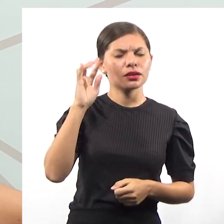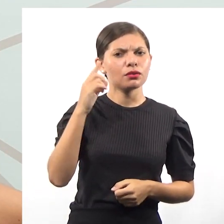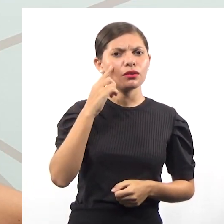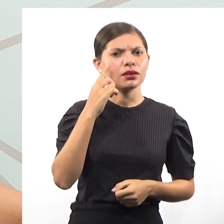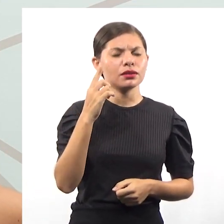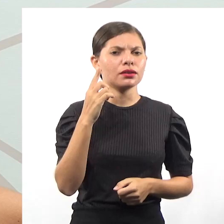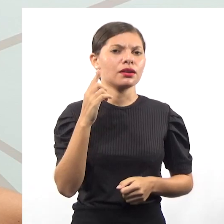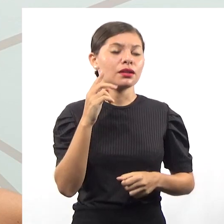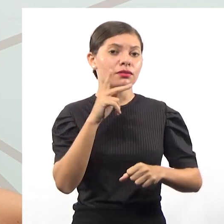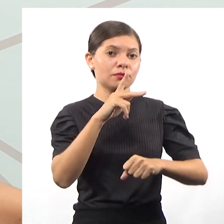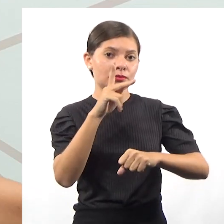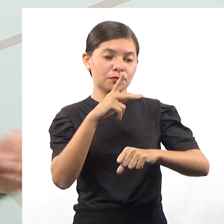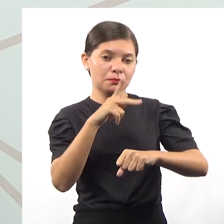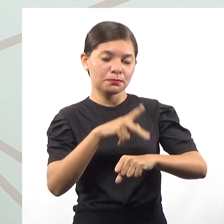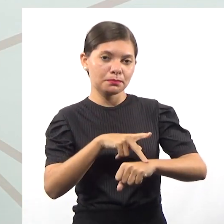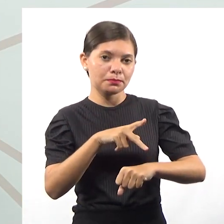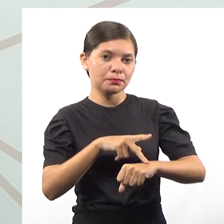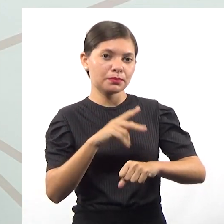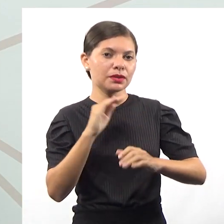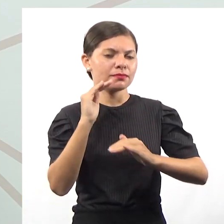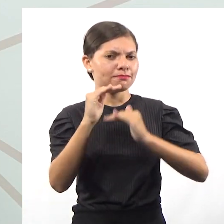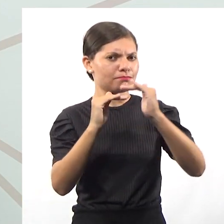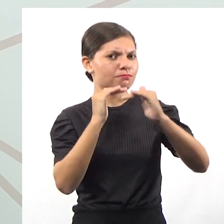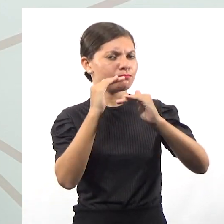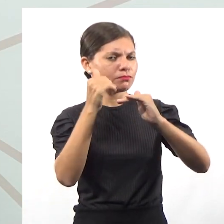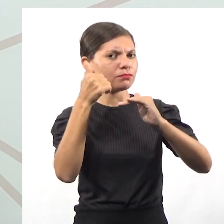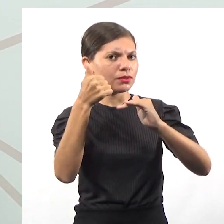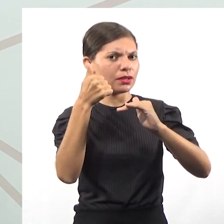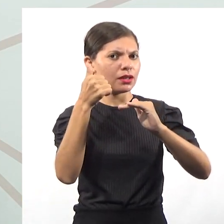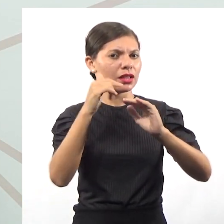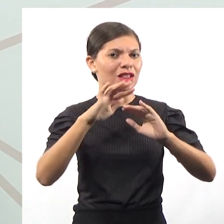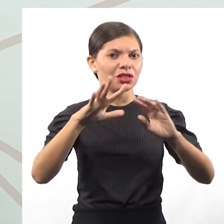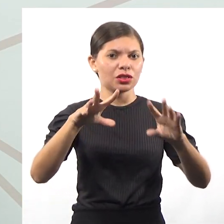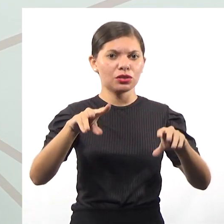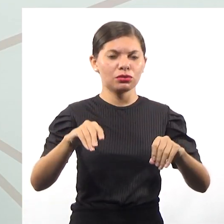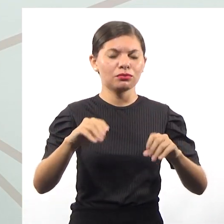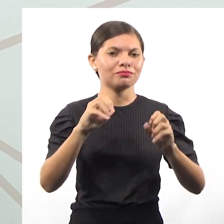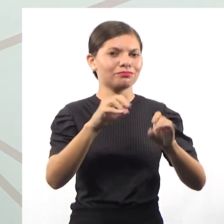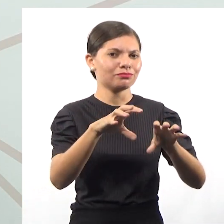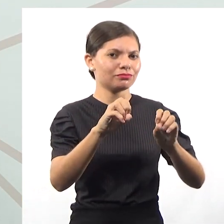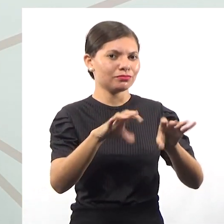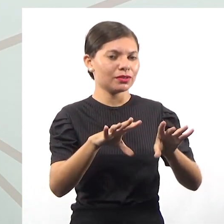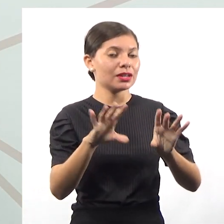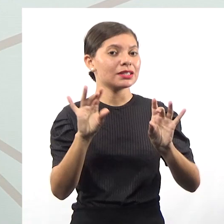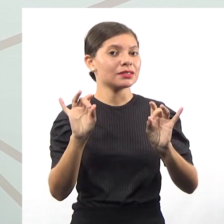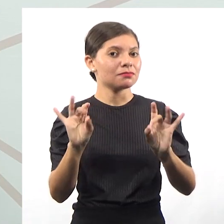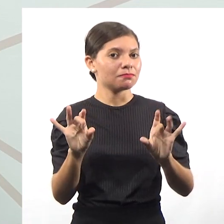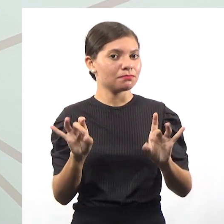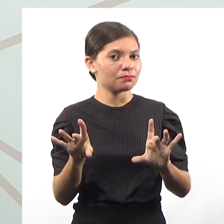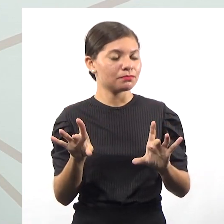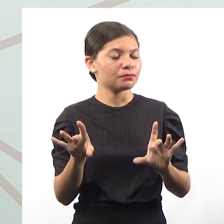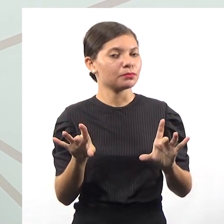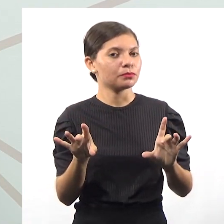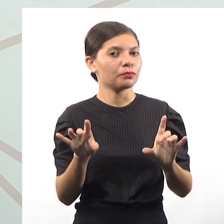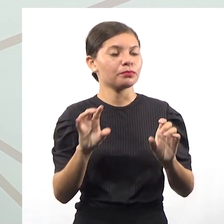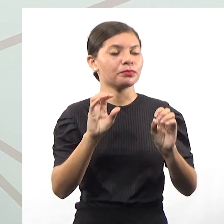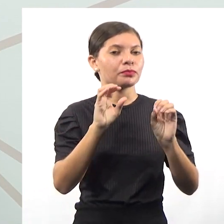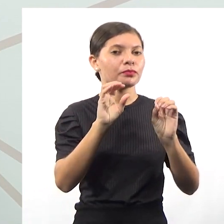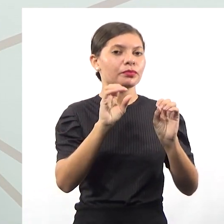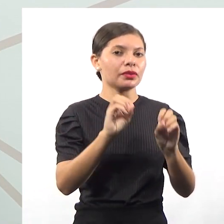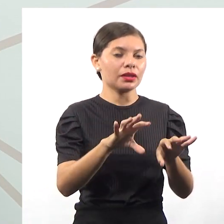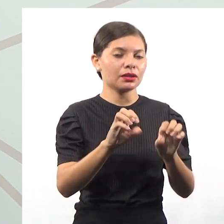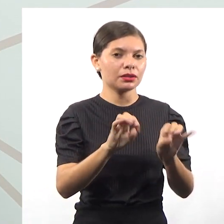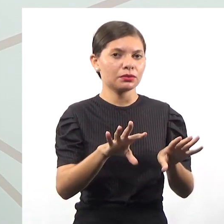Olha só, nos países mais desenvolvidos, toda a educação, especialmente